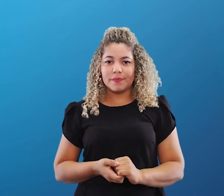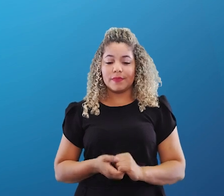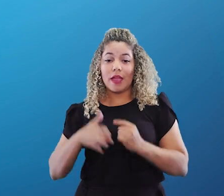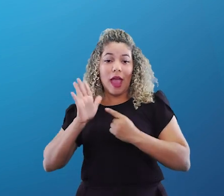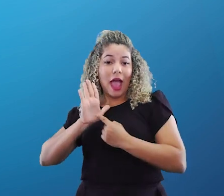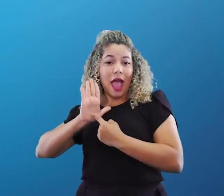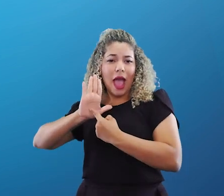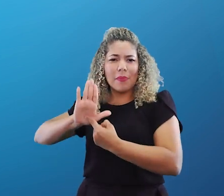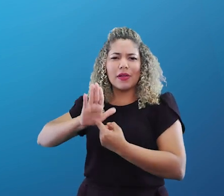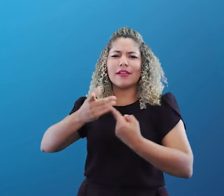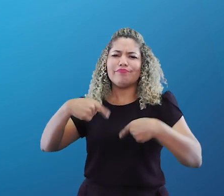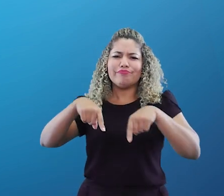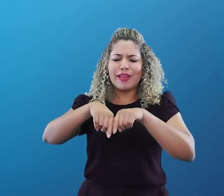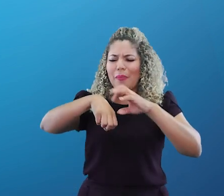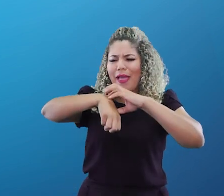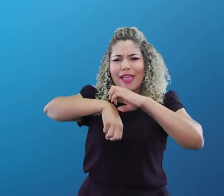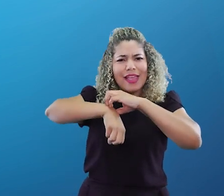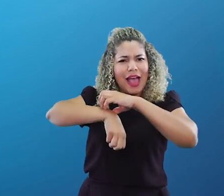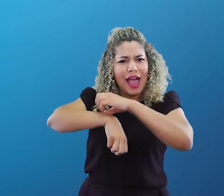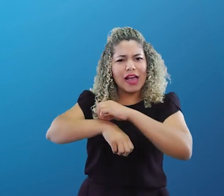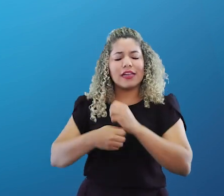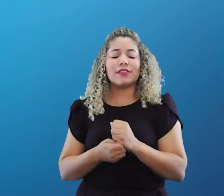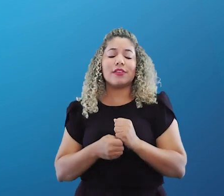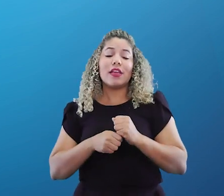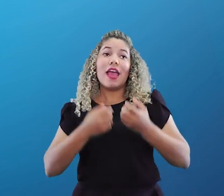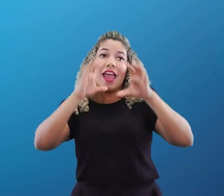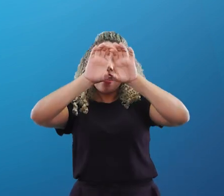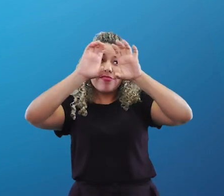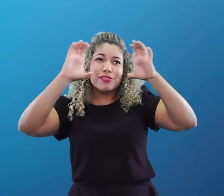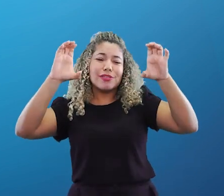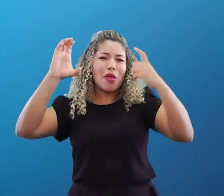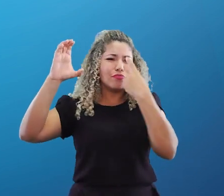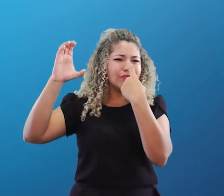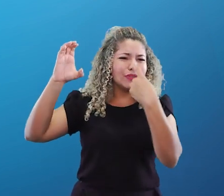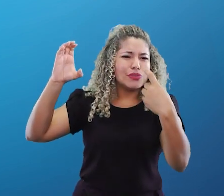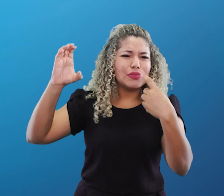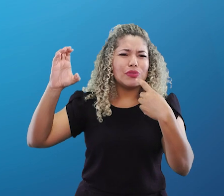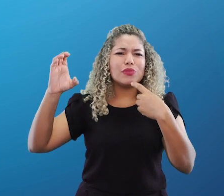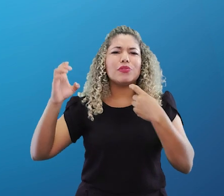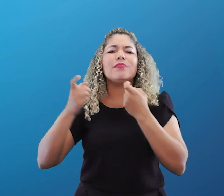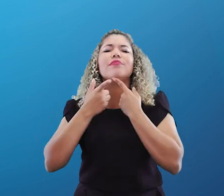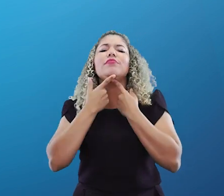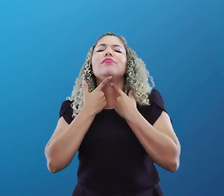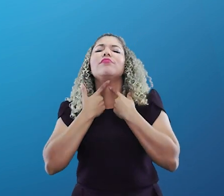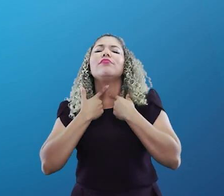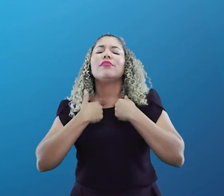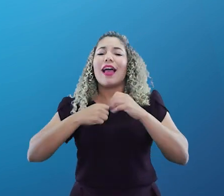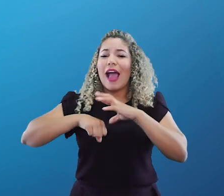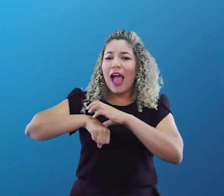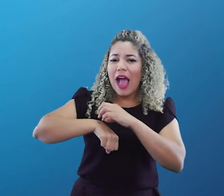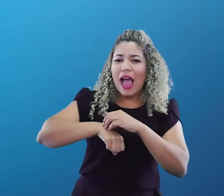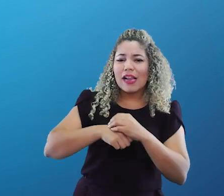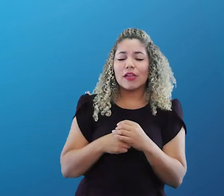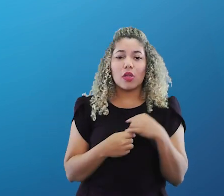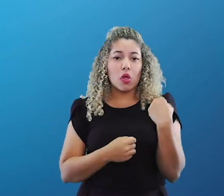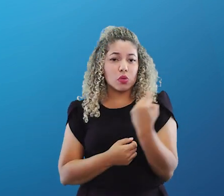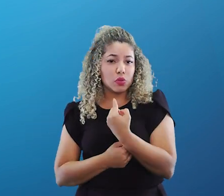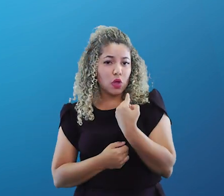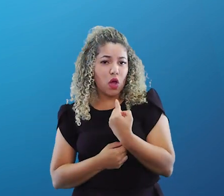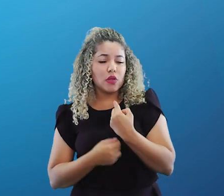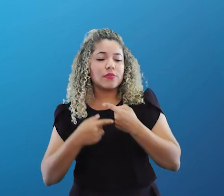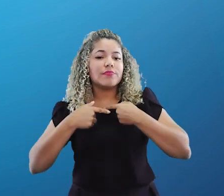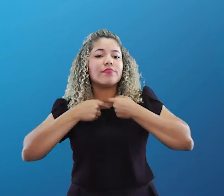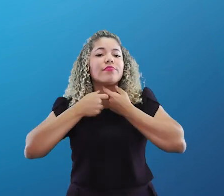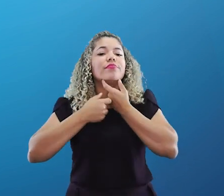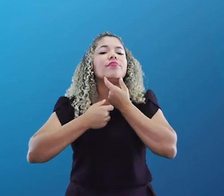Aparecimento de alergias. Os agentes poluídos no ar causam irritações nas vias respiratórias. As nossas vias aéreas